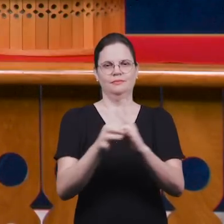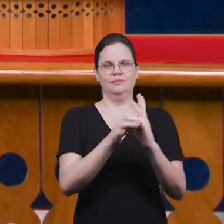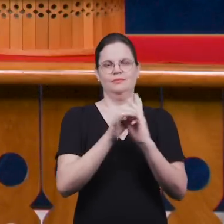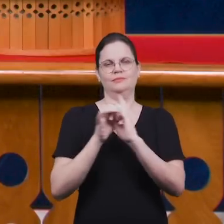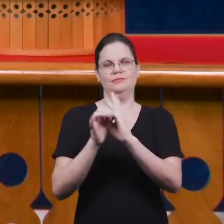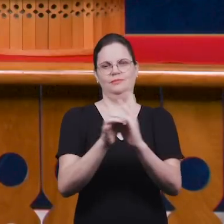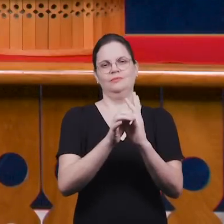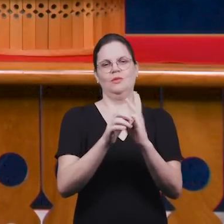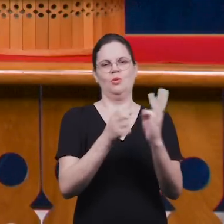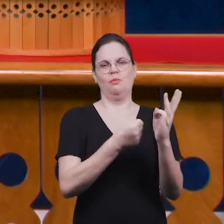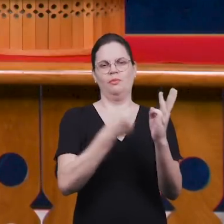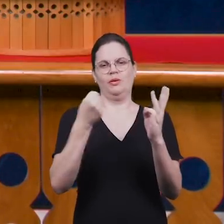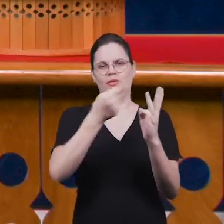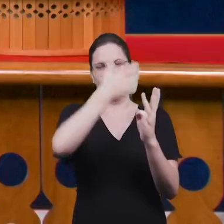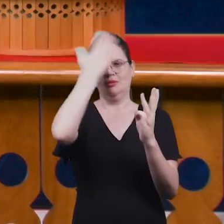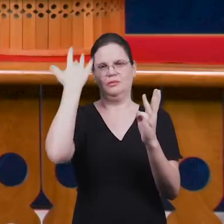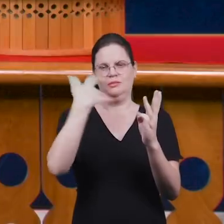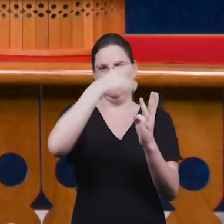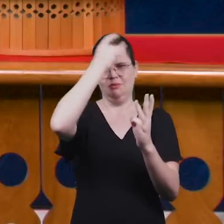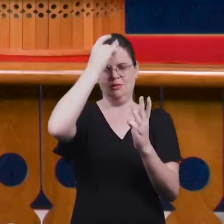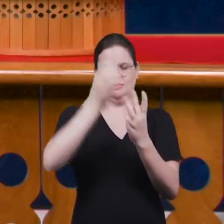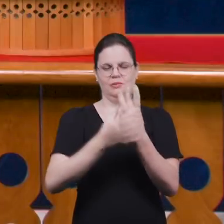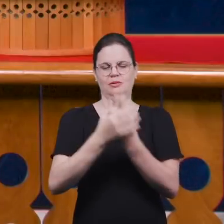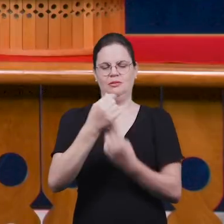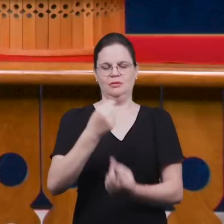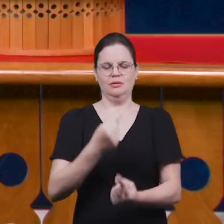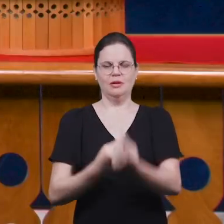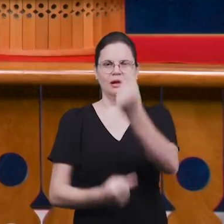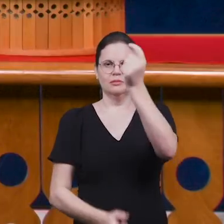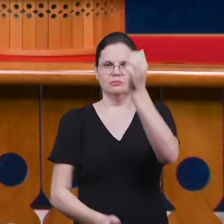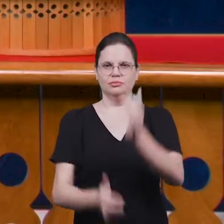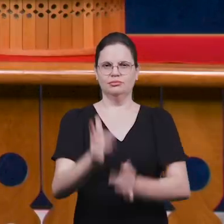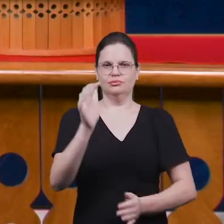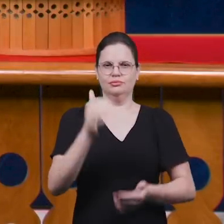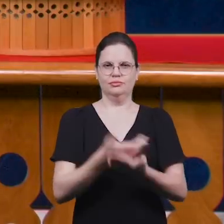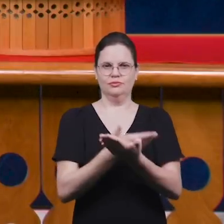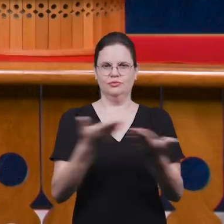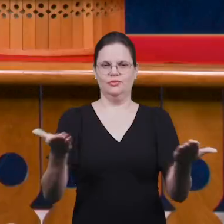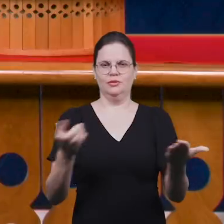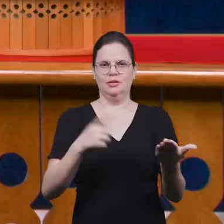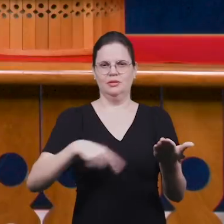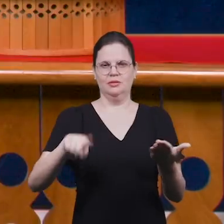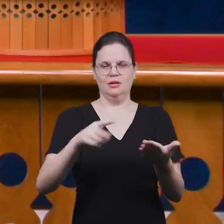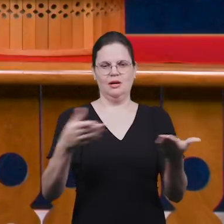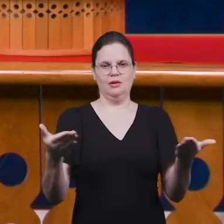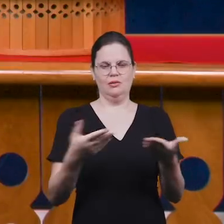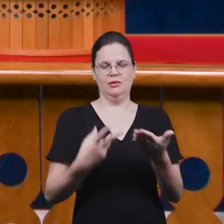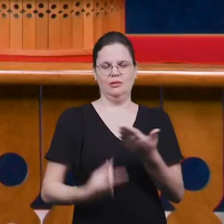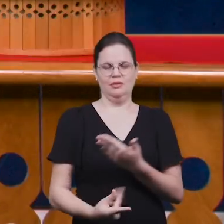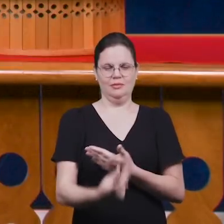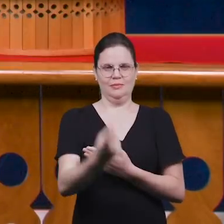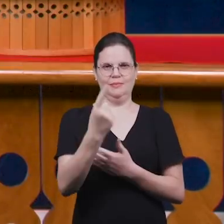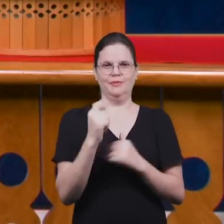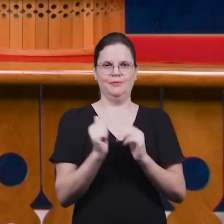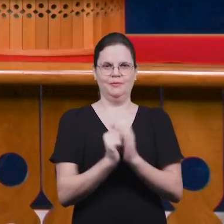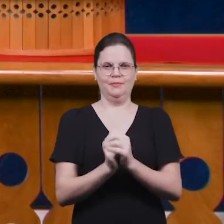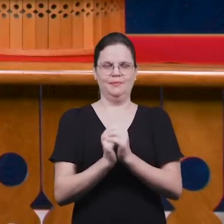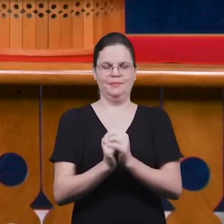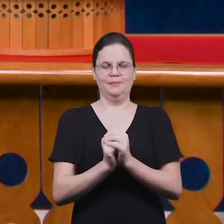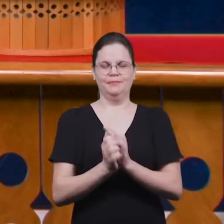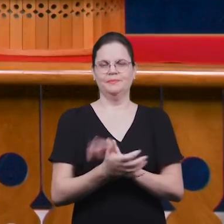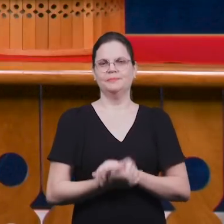consolações, a comunhão e o poder do Espírito Santo de Deus estejam convosco, amados irmãos, agora e para todo